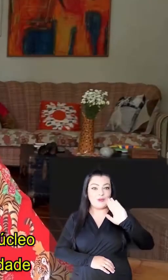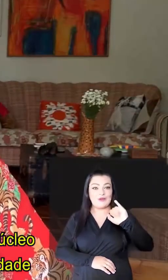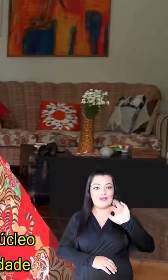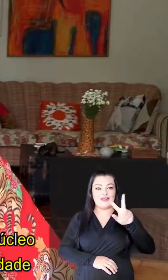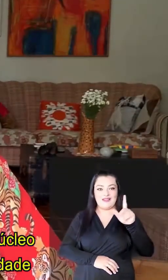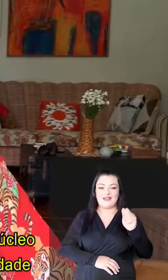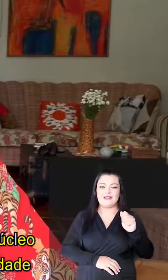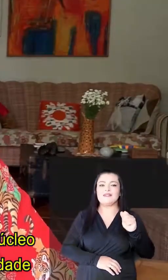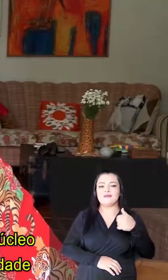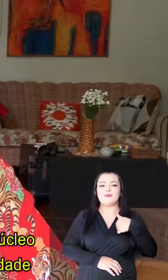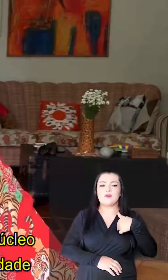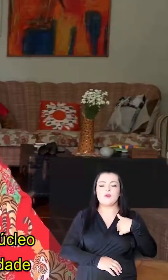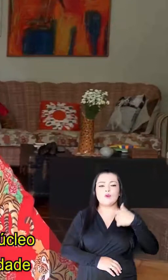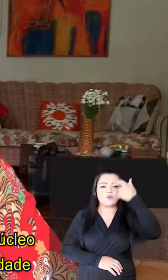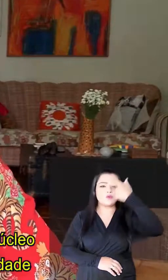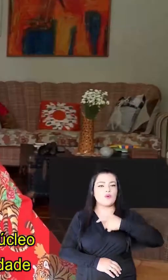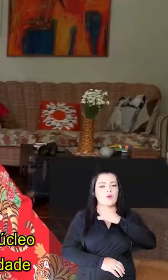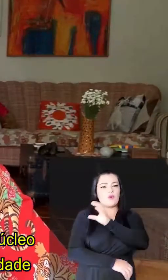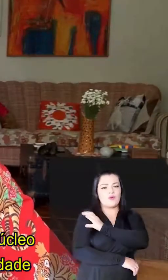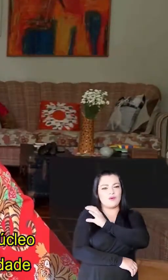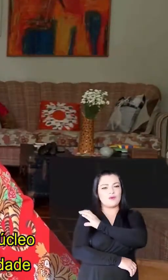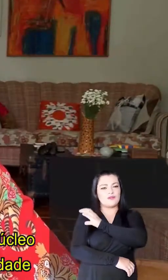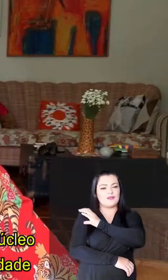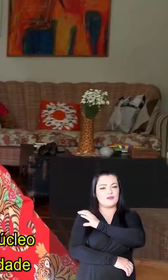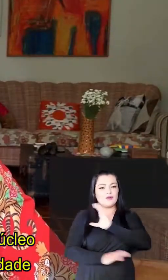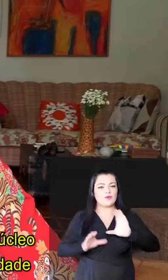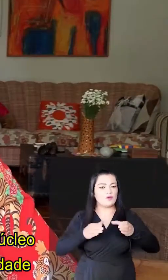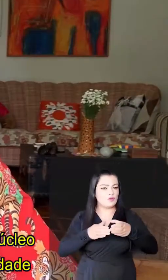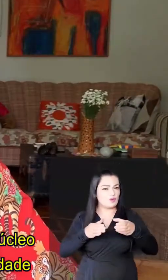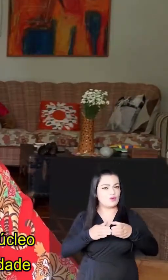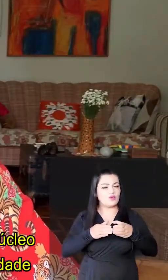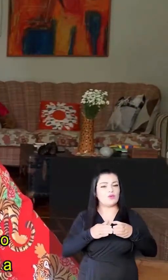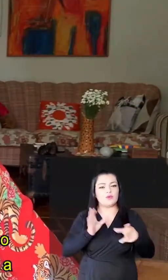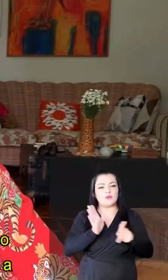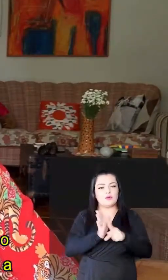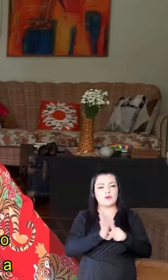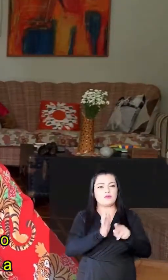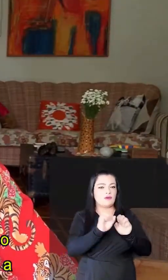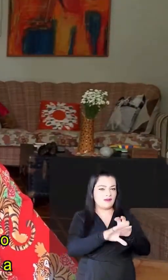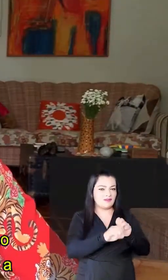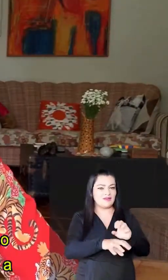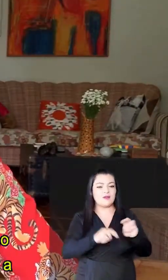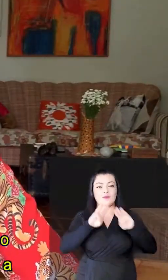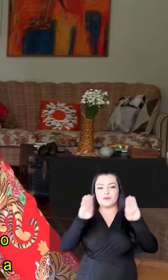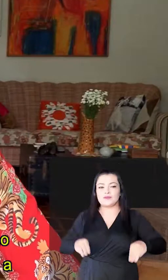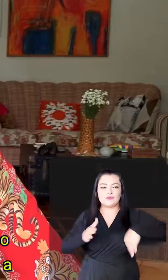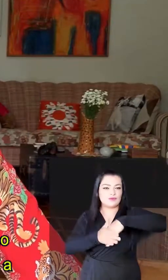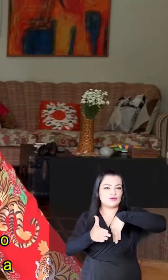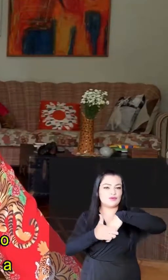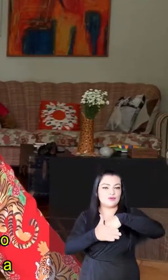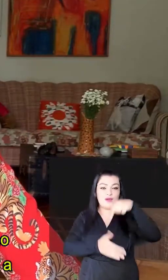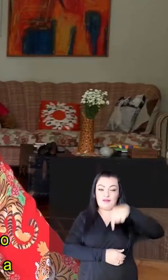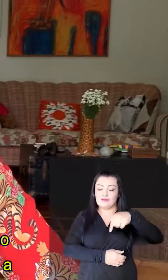Olá, eu sou a Yale Cardoso, coordenadora do Núcleo Educativo do Museu do Futebol, que fica na cidade de São Paulo, e eu vou contar um pouquinho